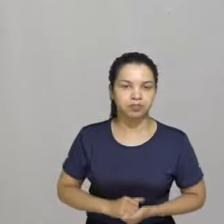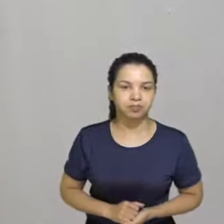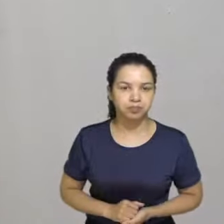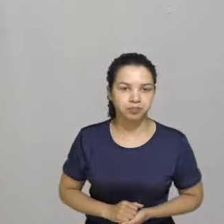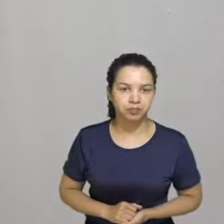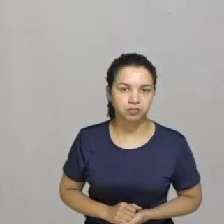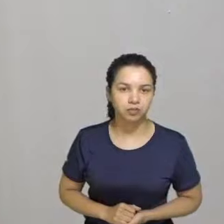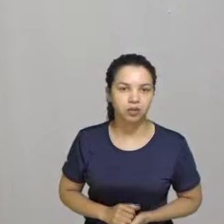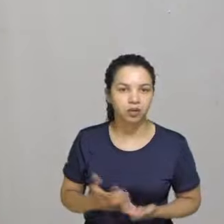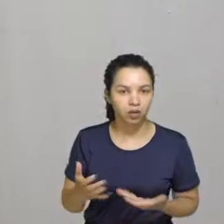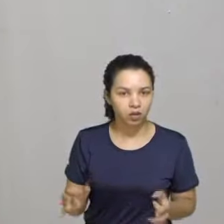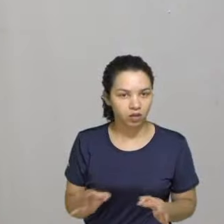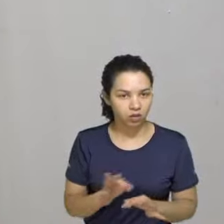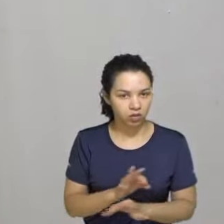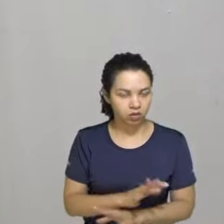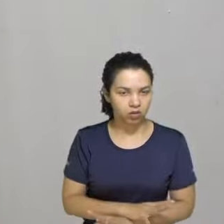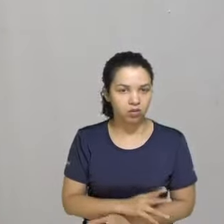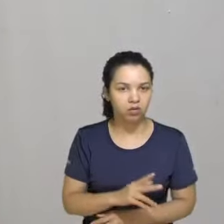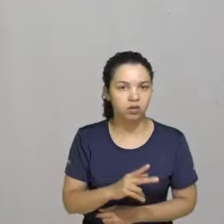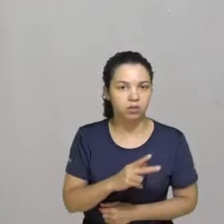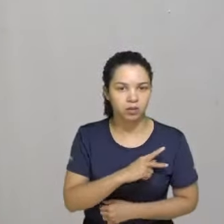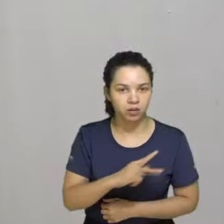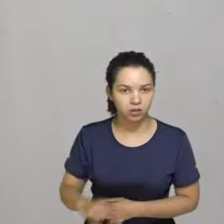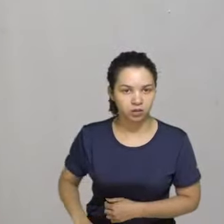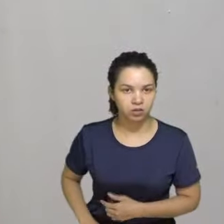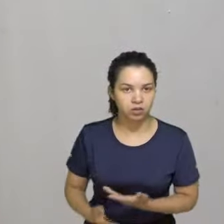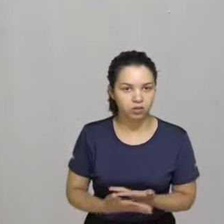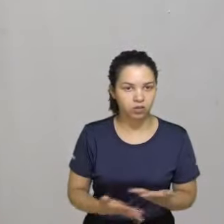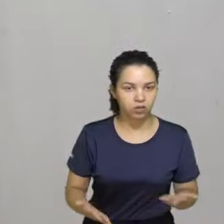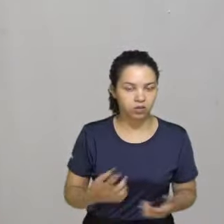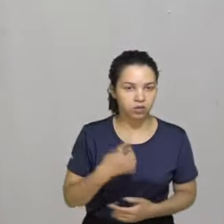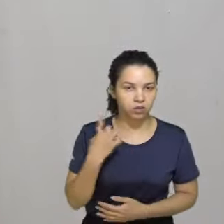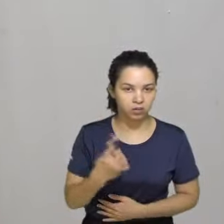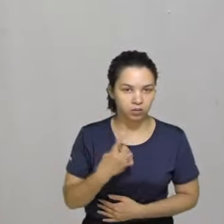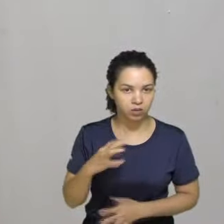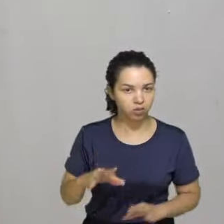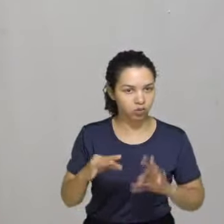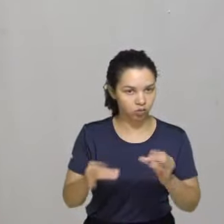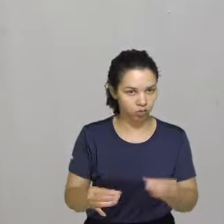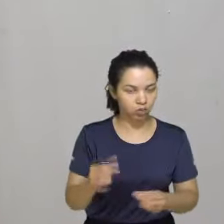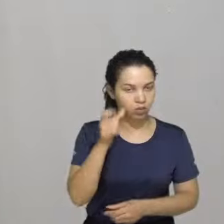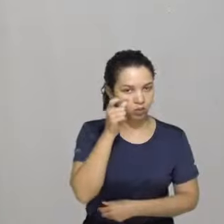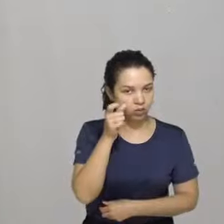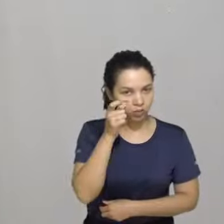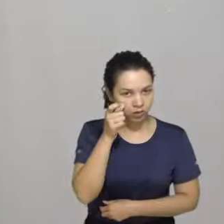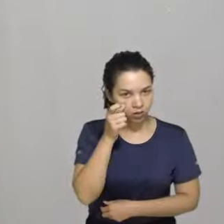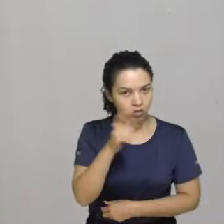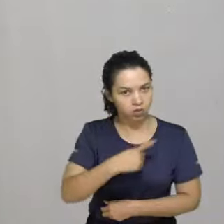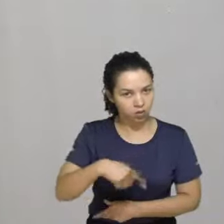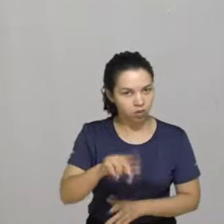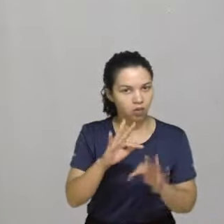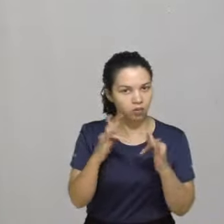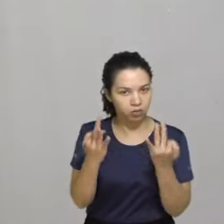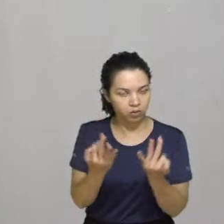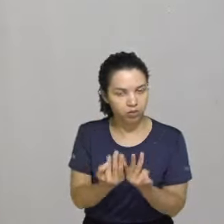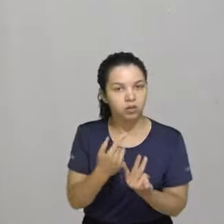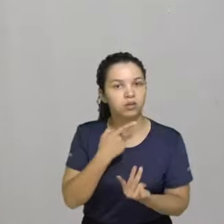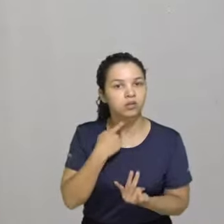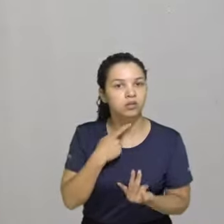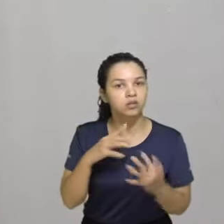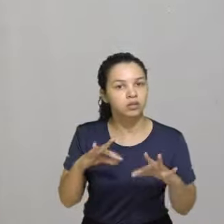aqui, senhor presidente, colegas deputados, a todos que nos acompanham, nossas famílias, desejando a todos